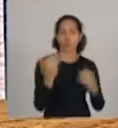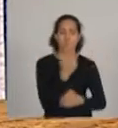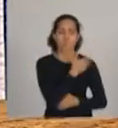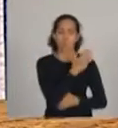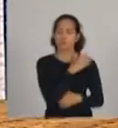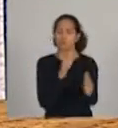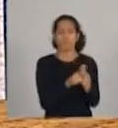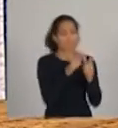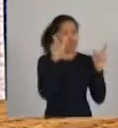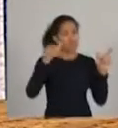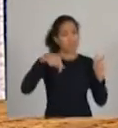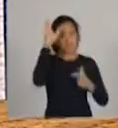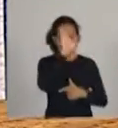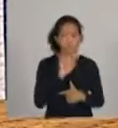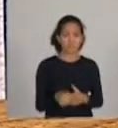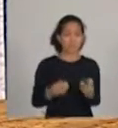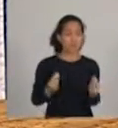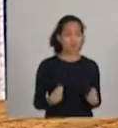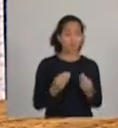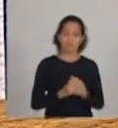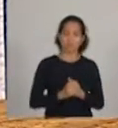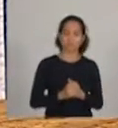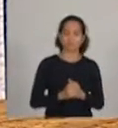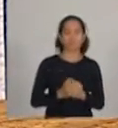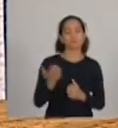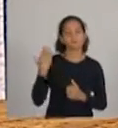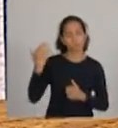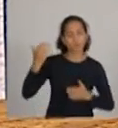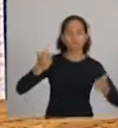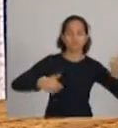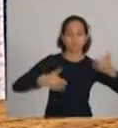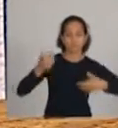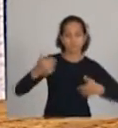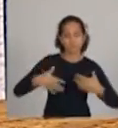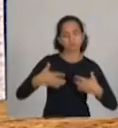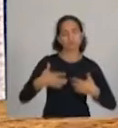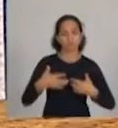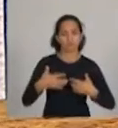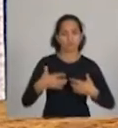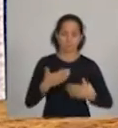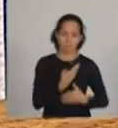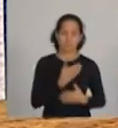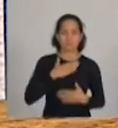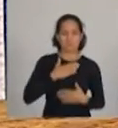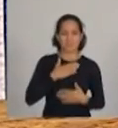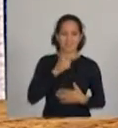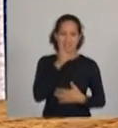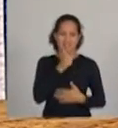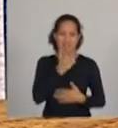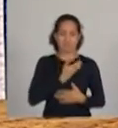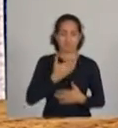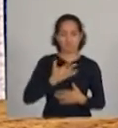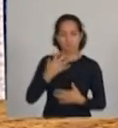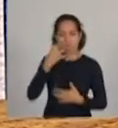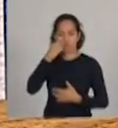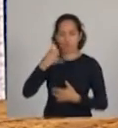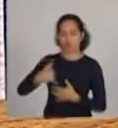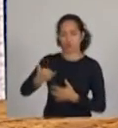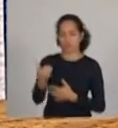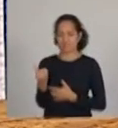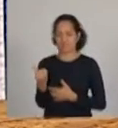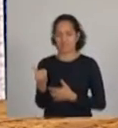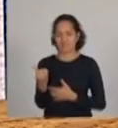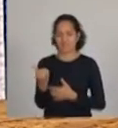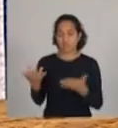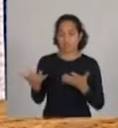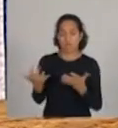grandes quanto existem no Brasil. Como eu narrei em relação a essa questão dessa minha amiga que adotou um menino de 6 anos, esse menino